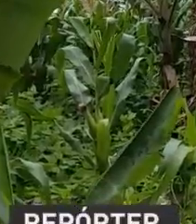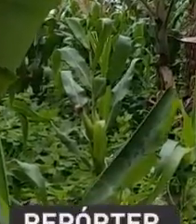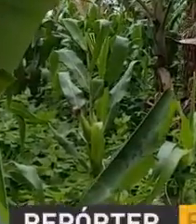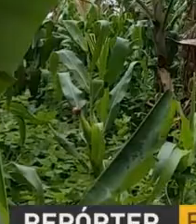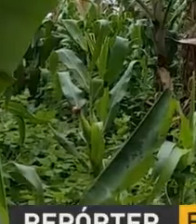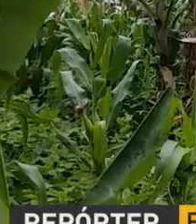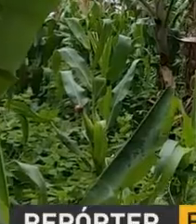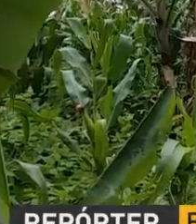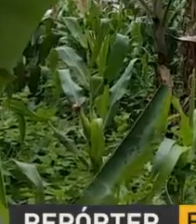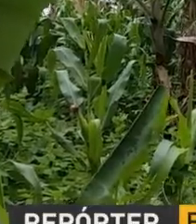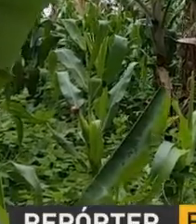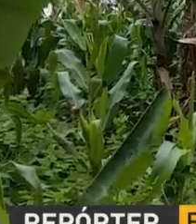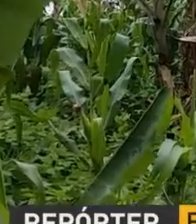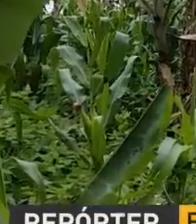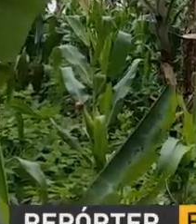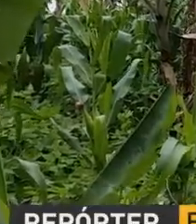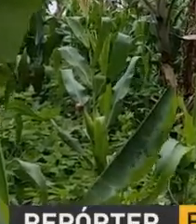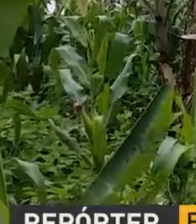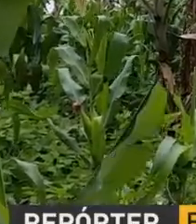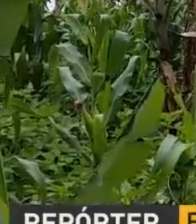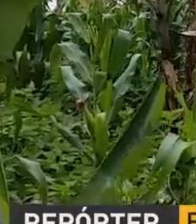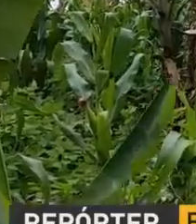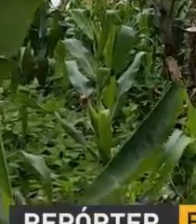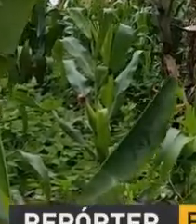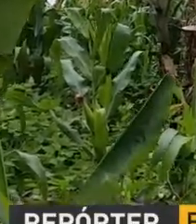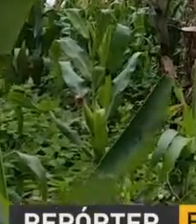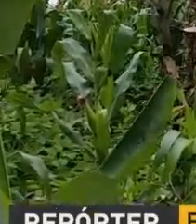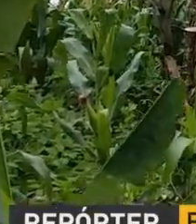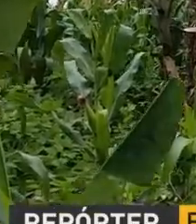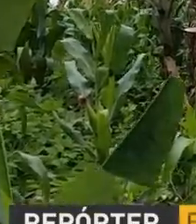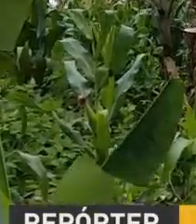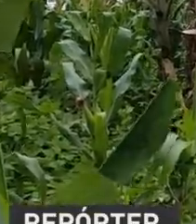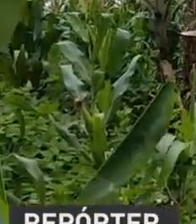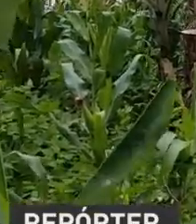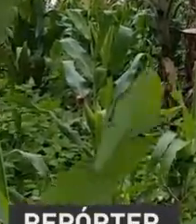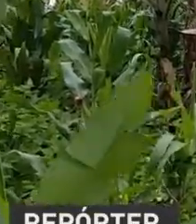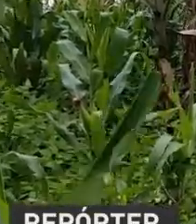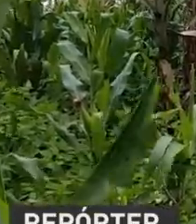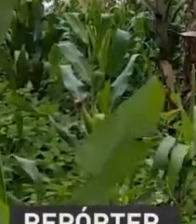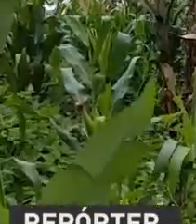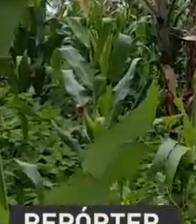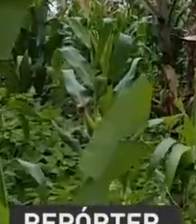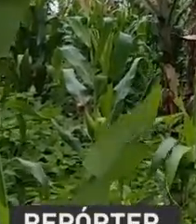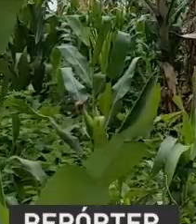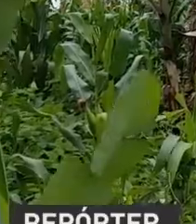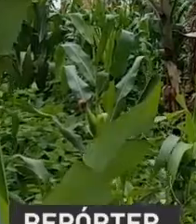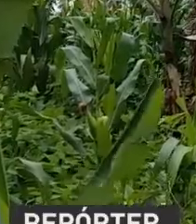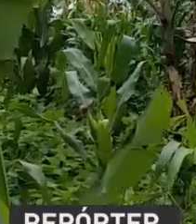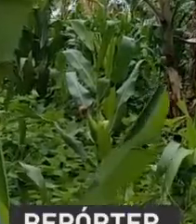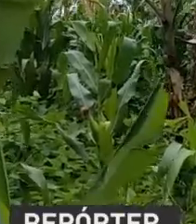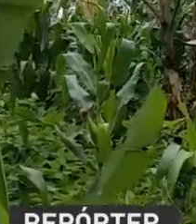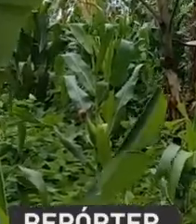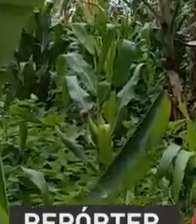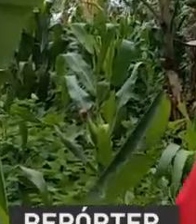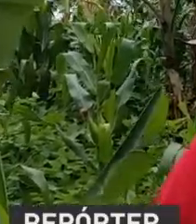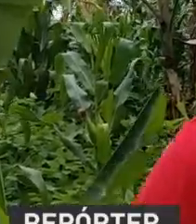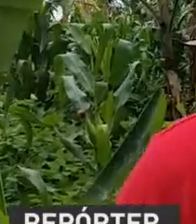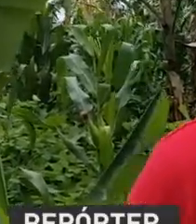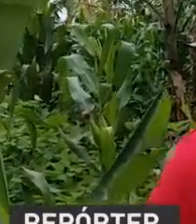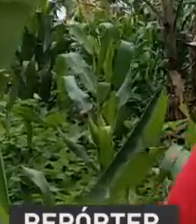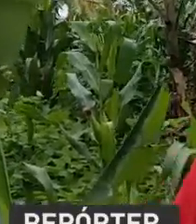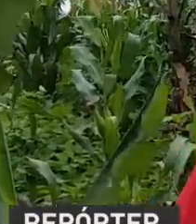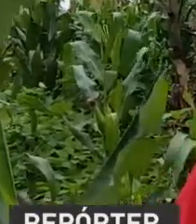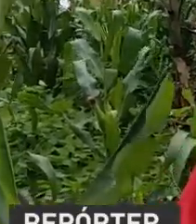daiwa até é um trabalho constante e que vem ajudando bastante aqui no desenvolvimento da tanto na produção